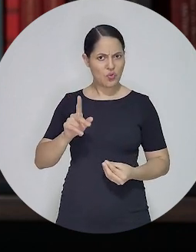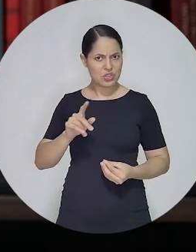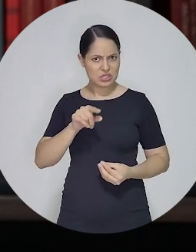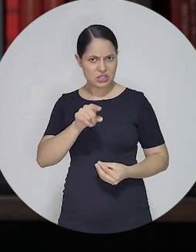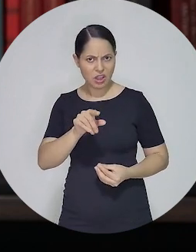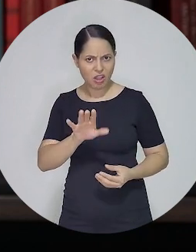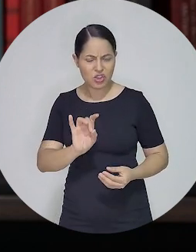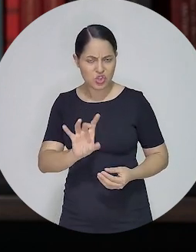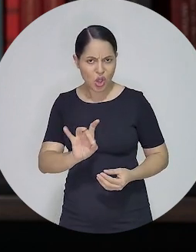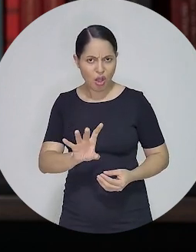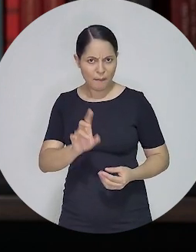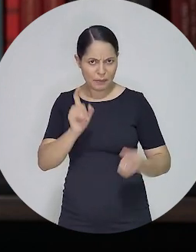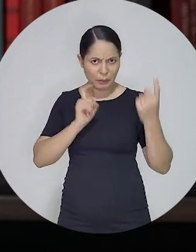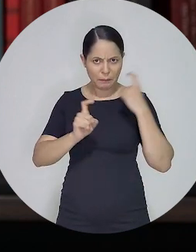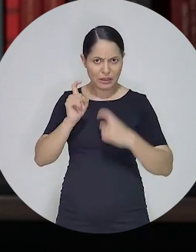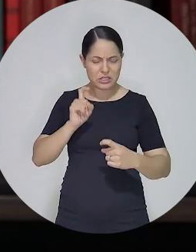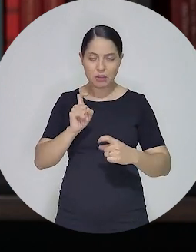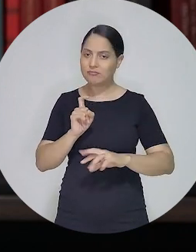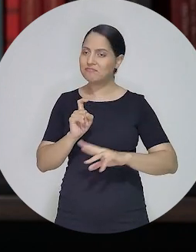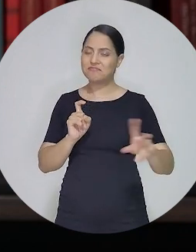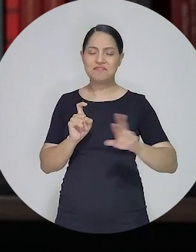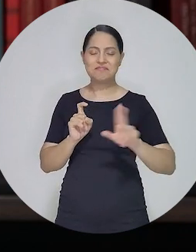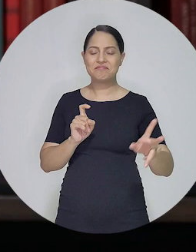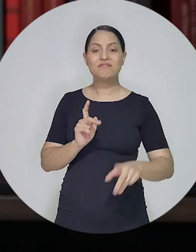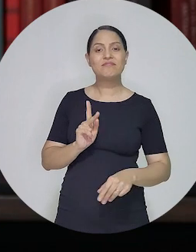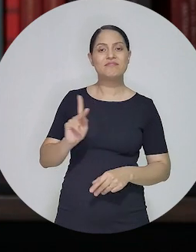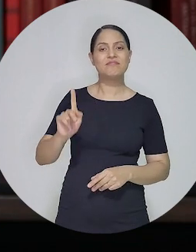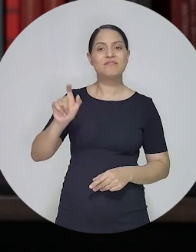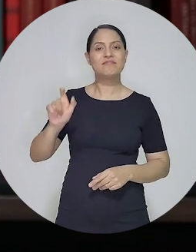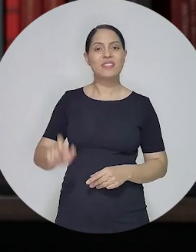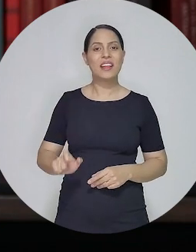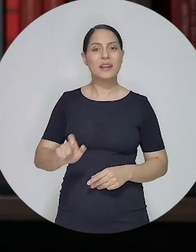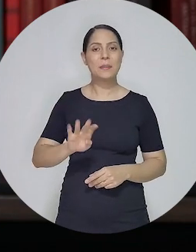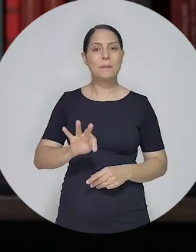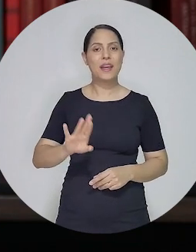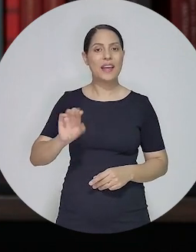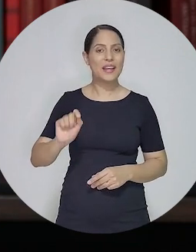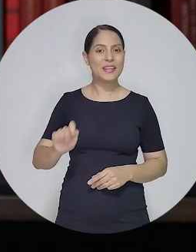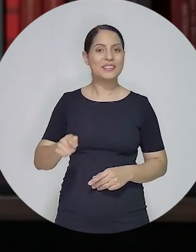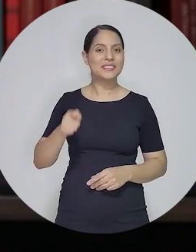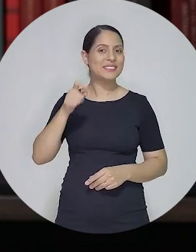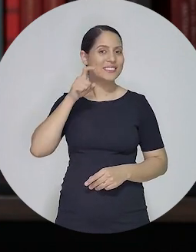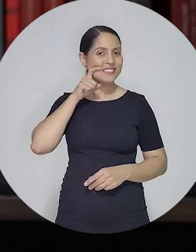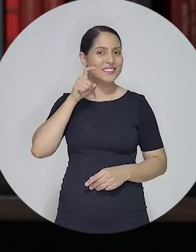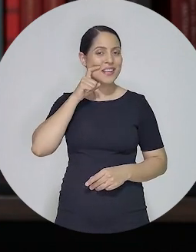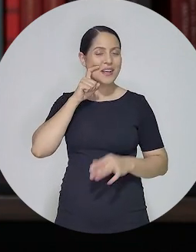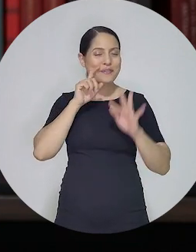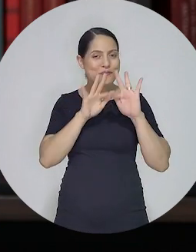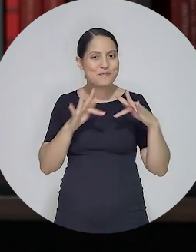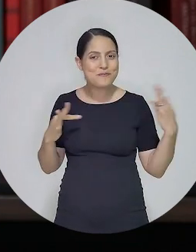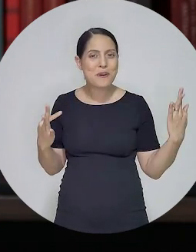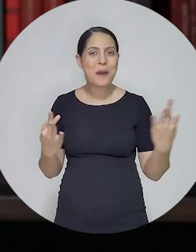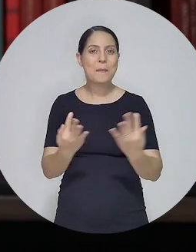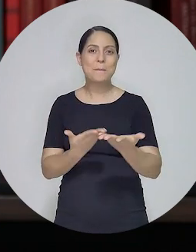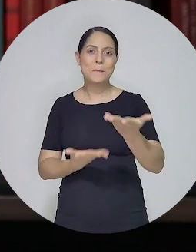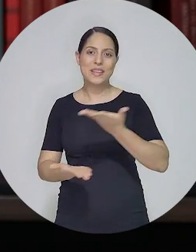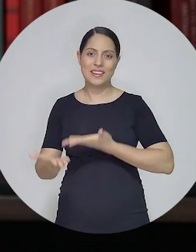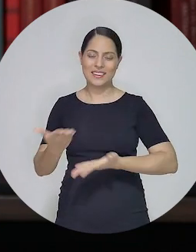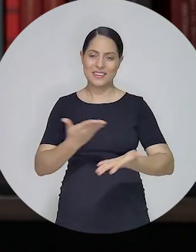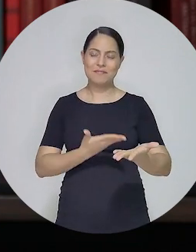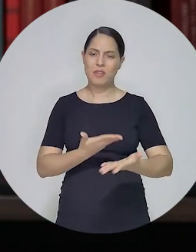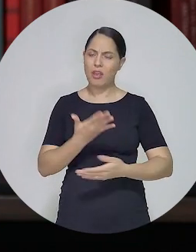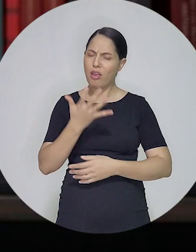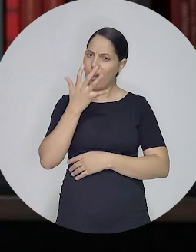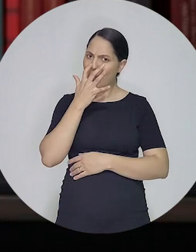você, e não só com você. Posso dizer que o Beto, ele é uma pessoa muito família, o que eu